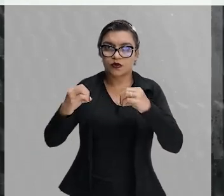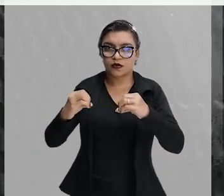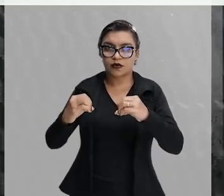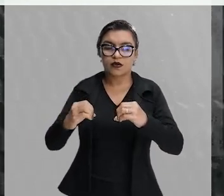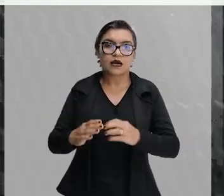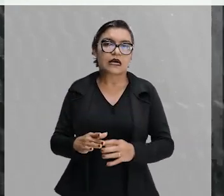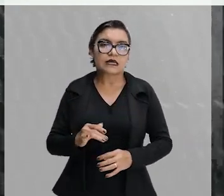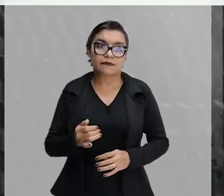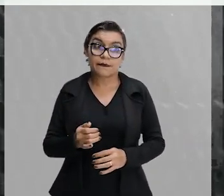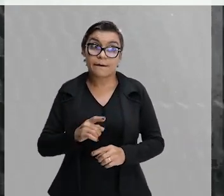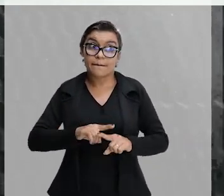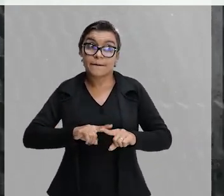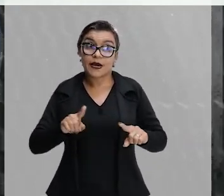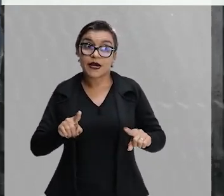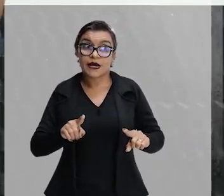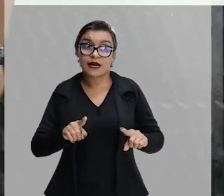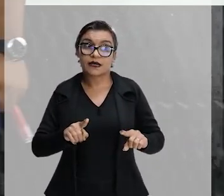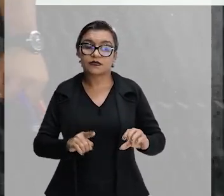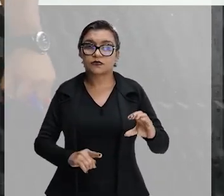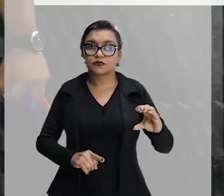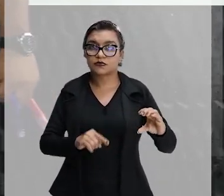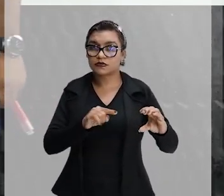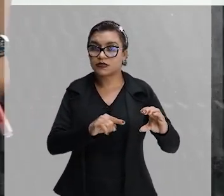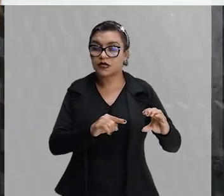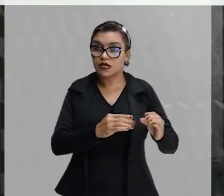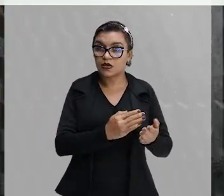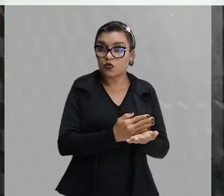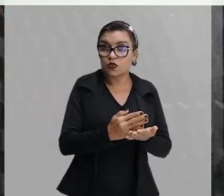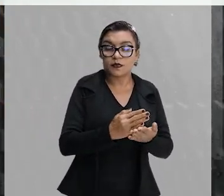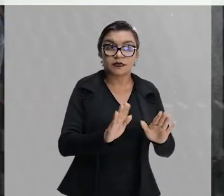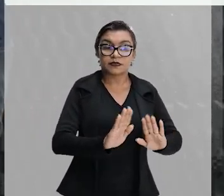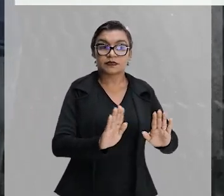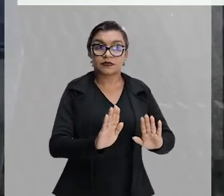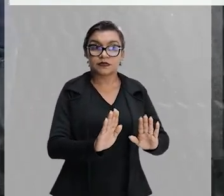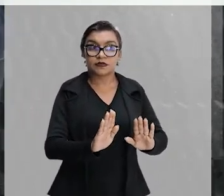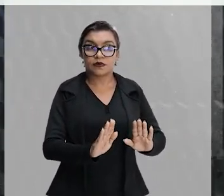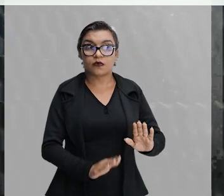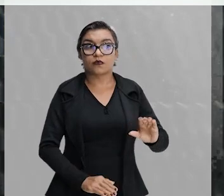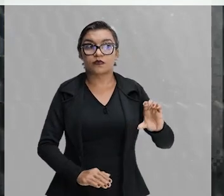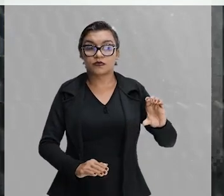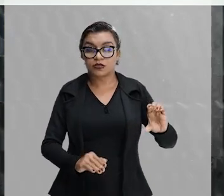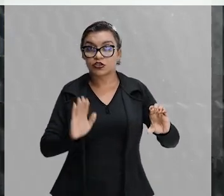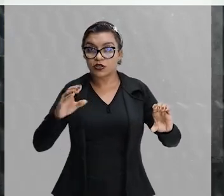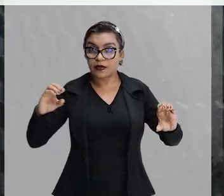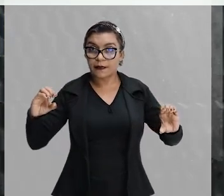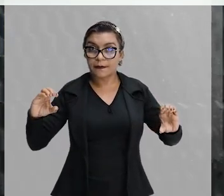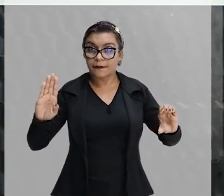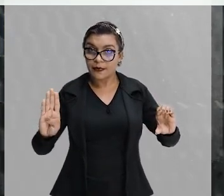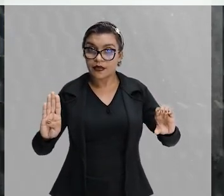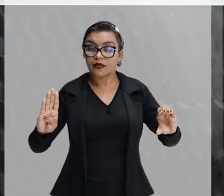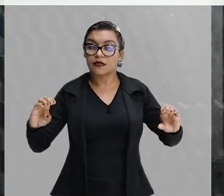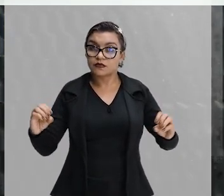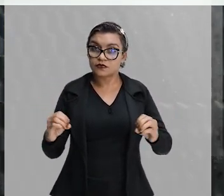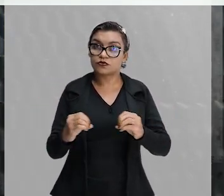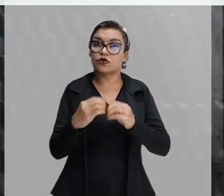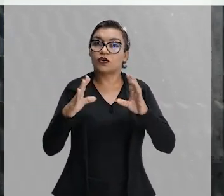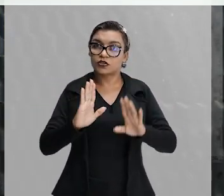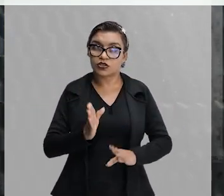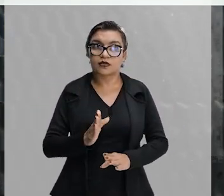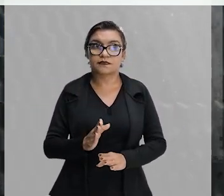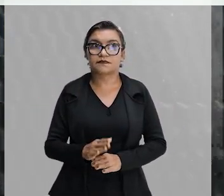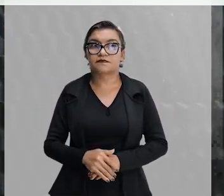mais o inicial, porque o C ele já foi tocado com B. Então, eu vou pegar o valor de C, ó. Então, vai ser